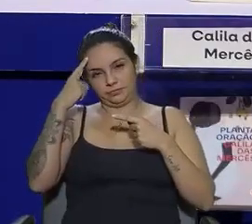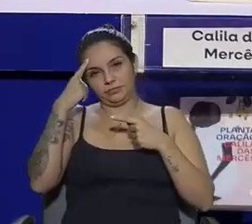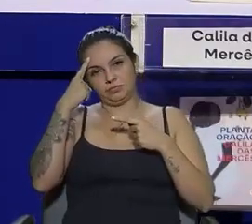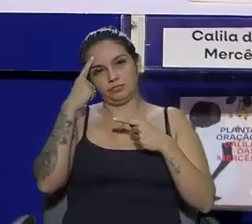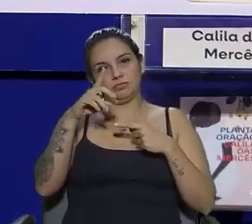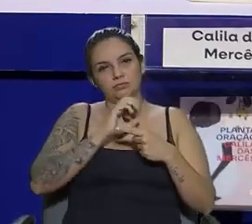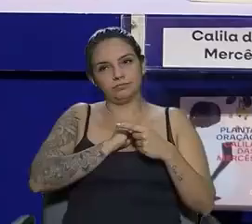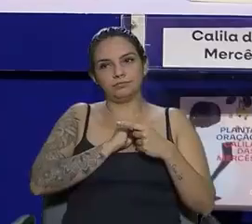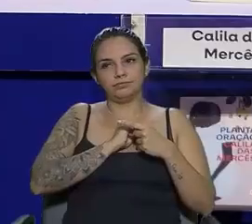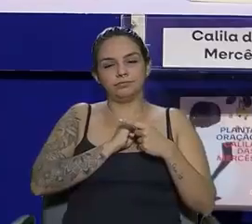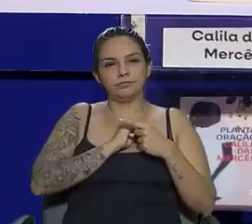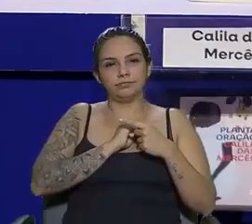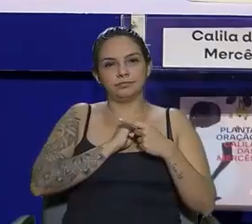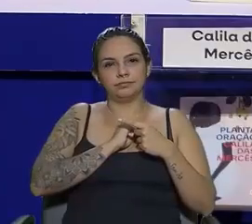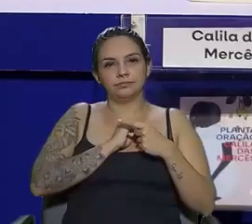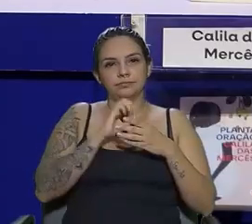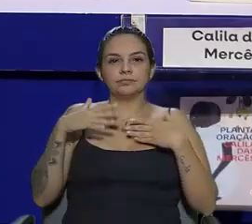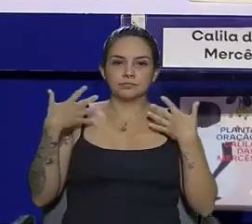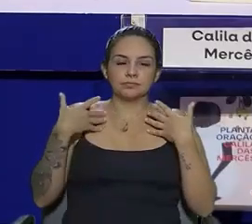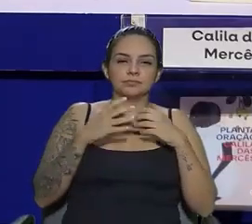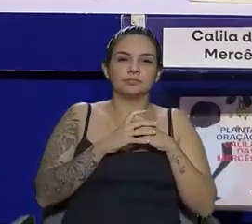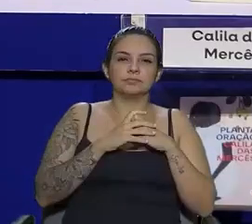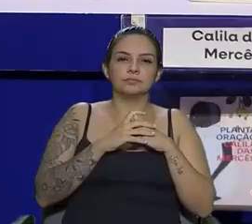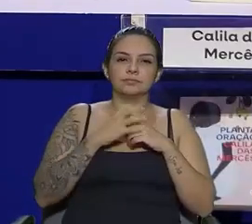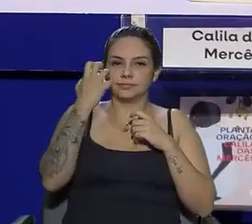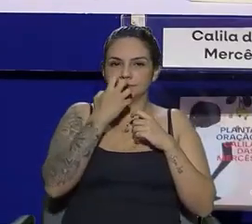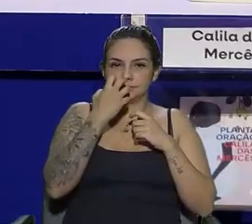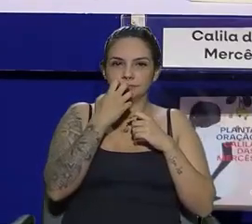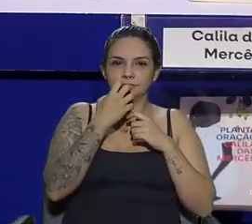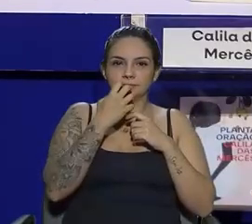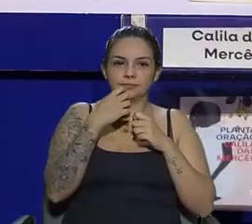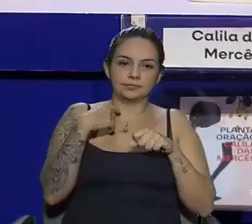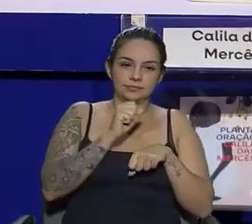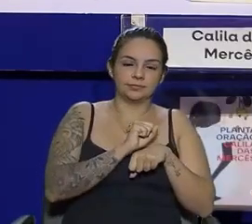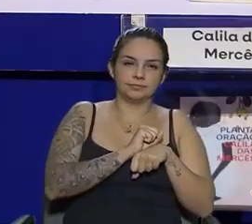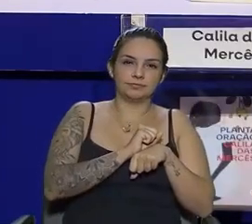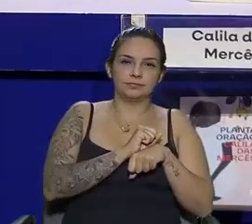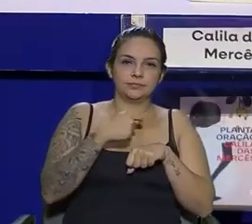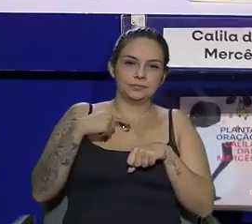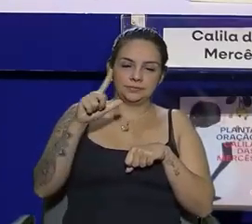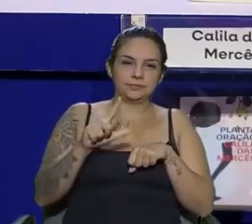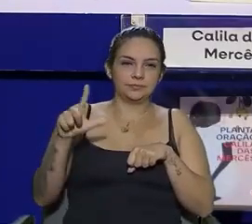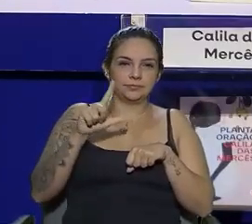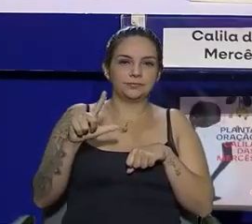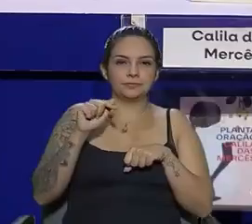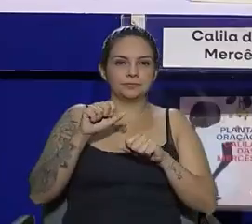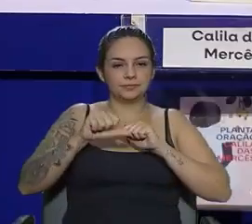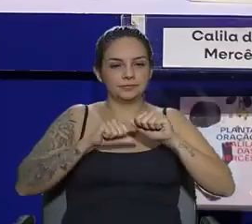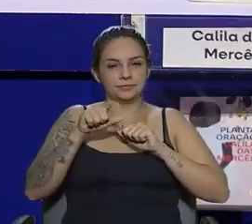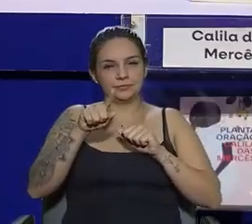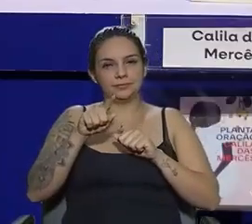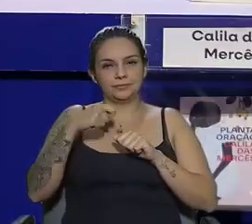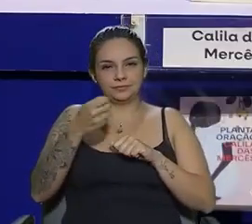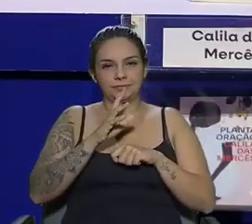pensando nesse amor extremo da minha mãe, na alegria extrema dela quando estava cantando. E a minha esperança é que minha literatura transforme